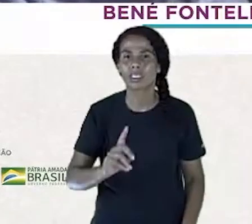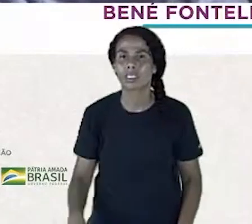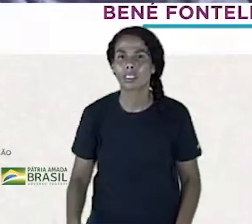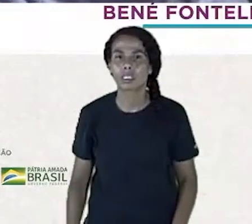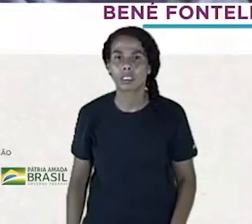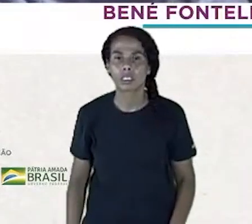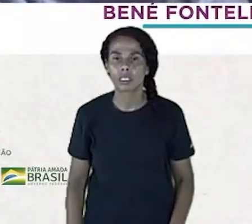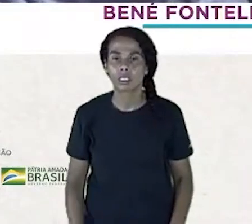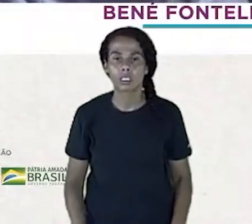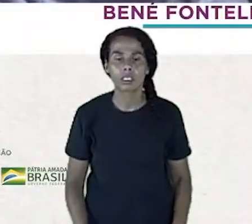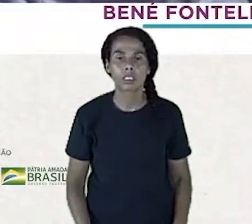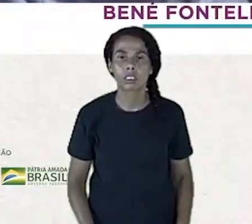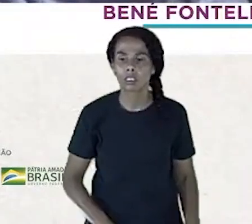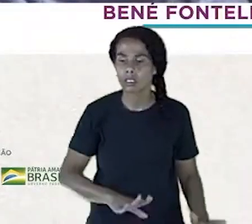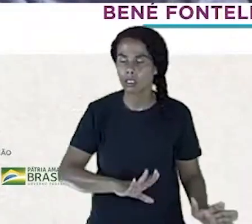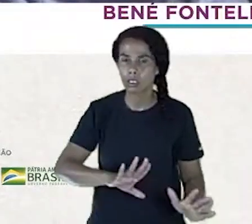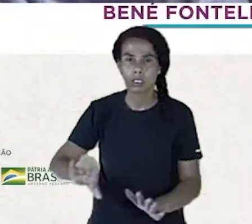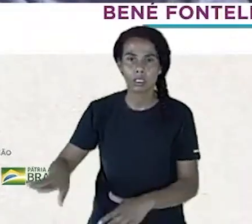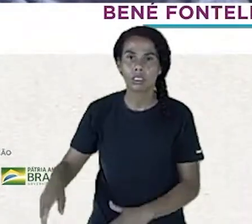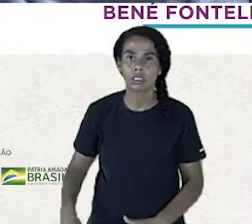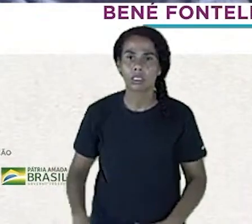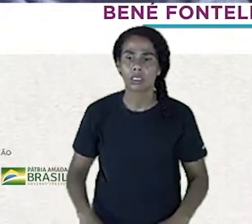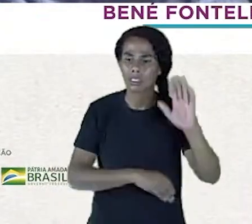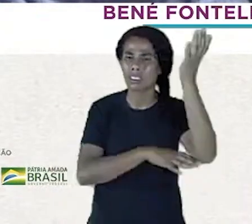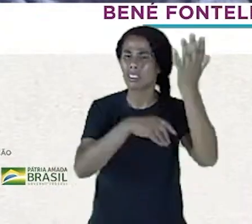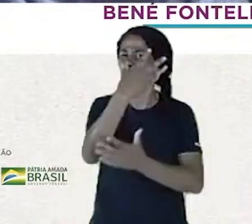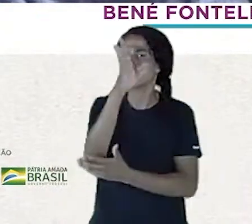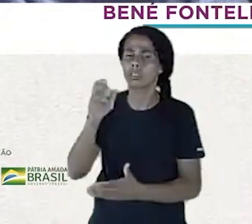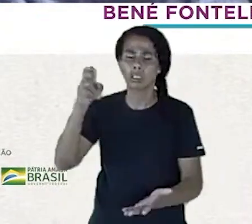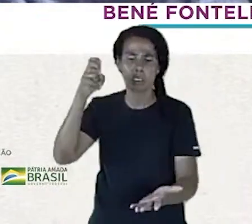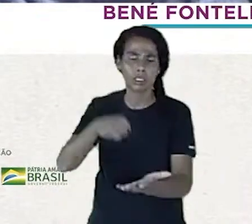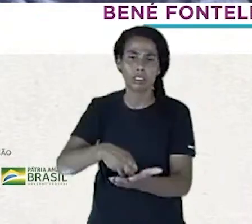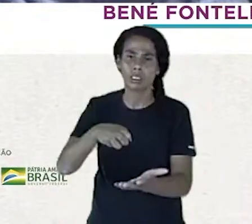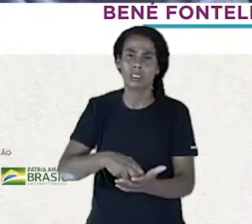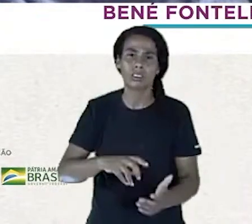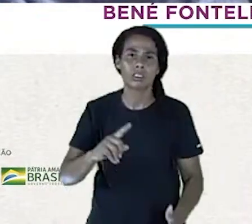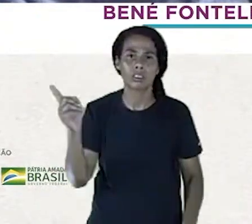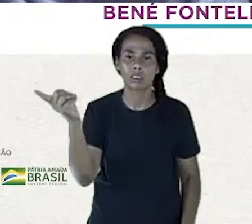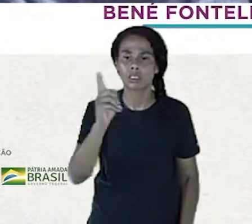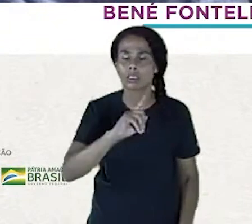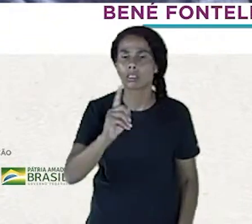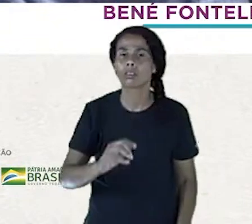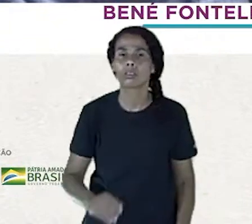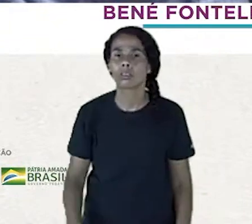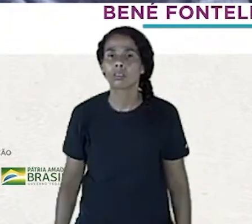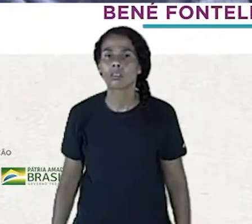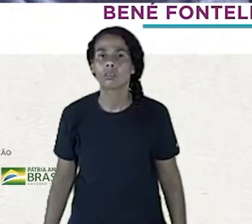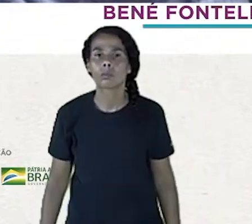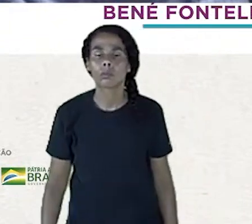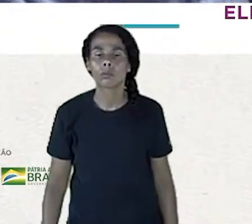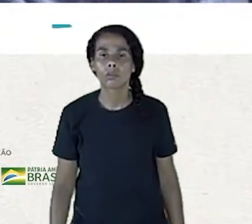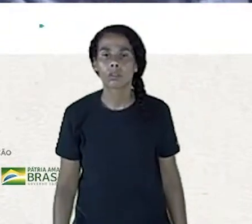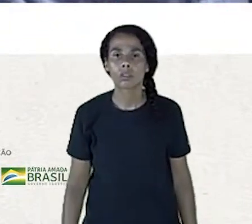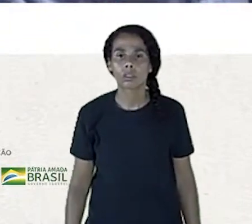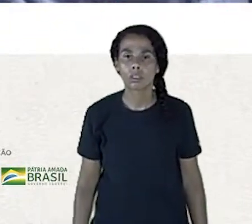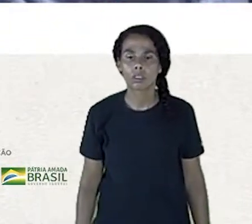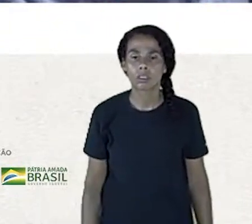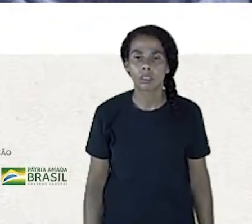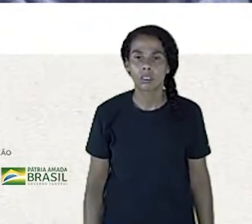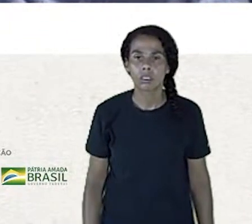A natureza não castiga, a natureza fustiga. Ela nos